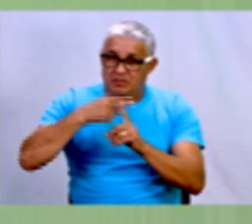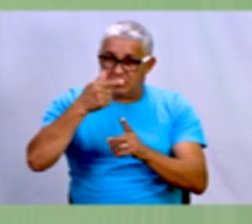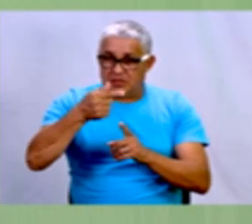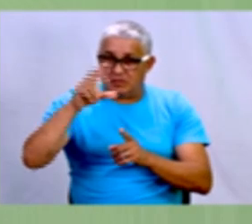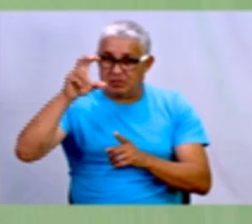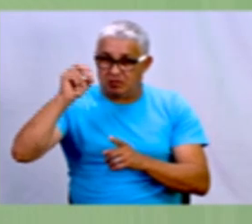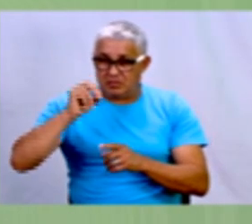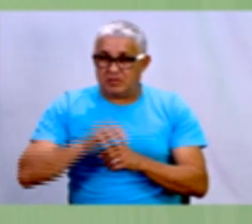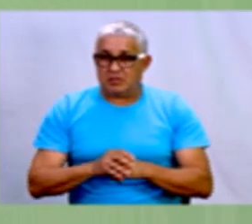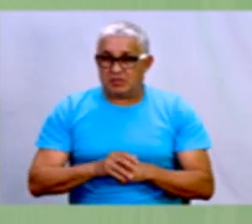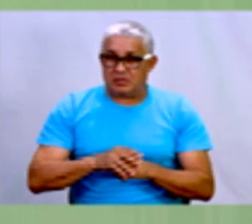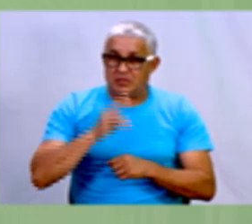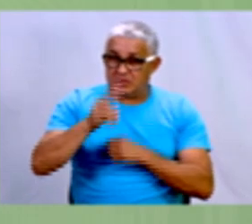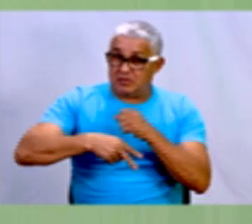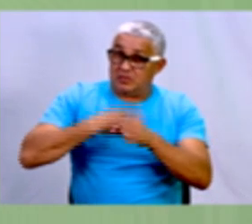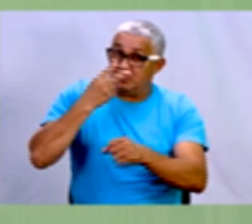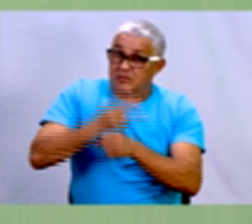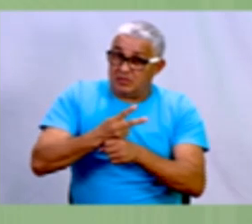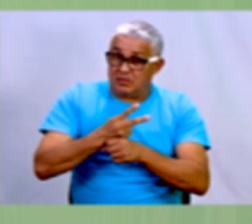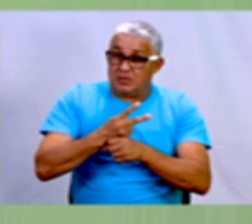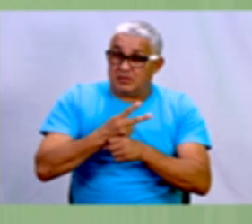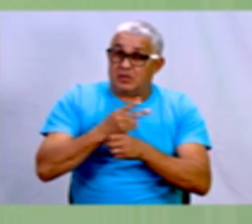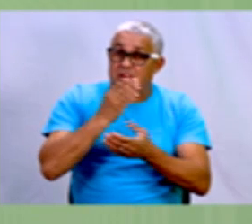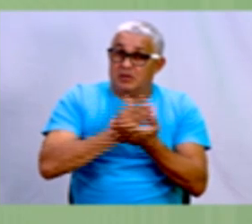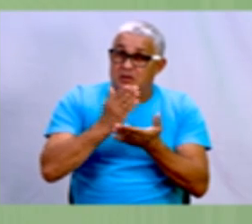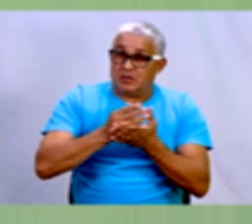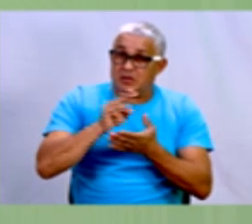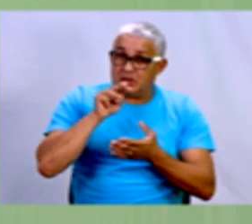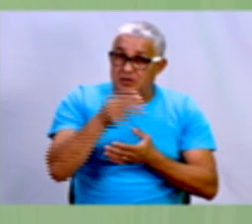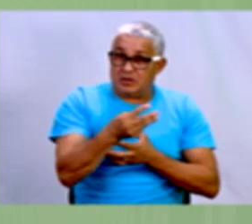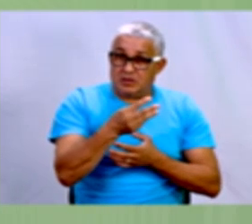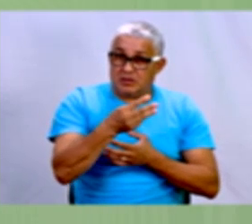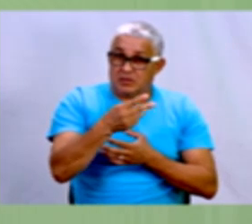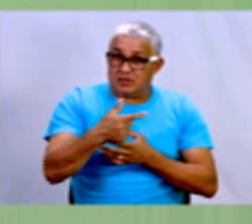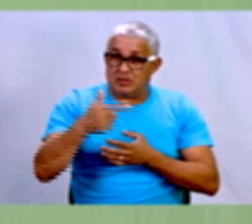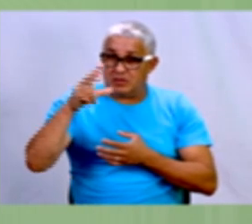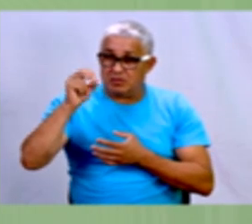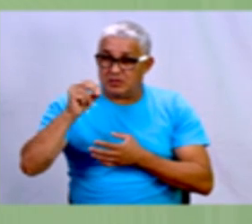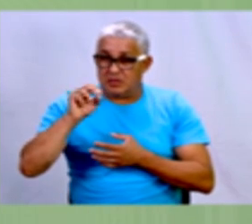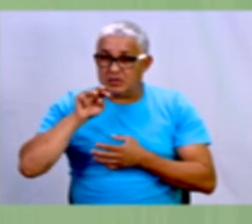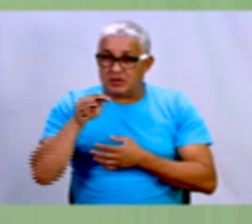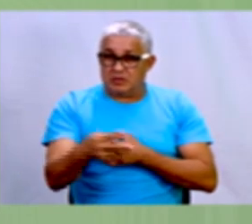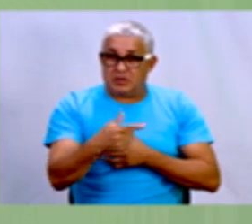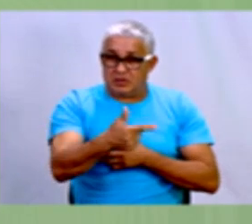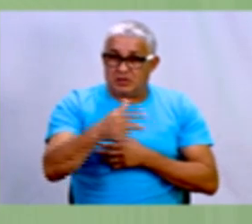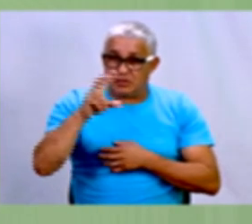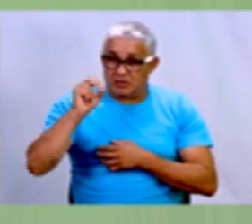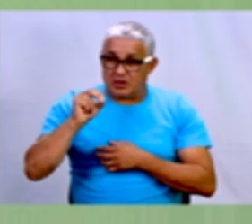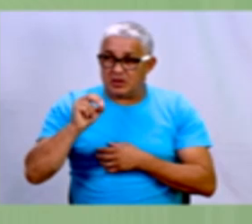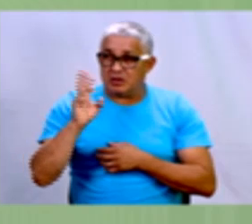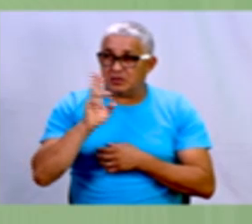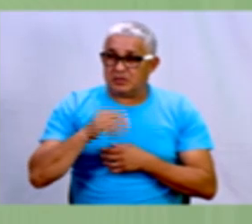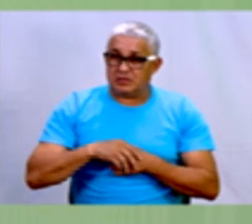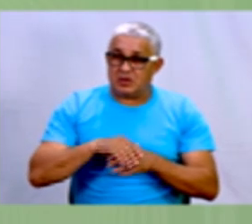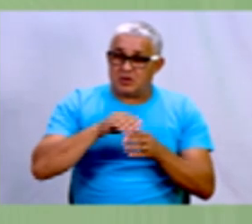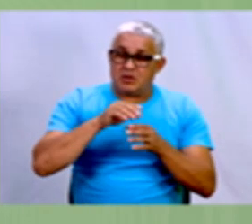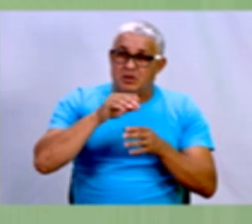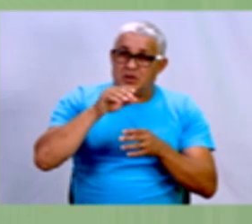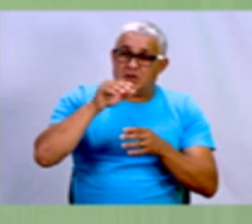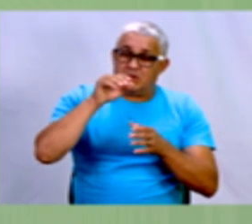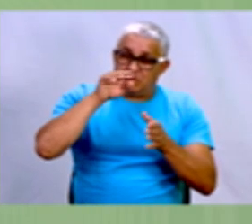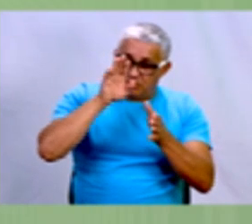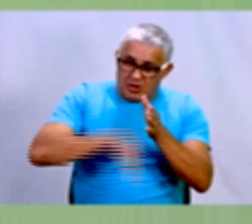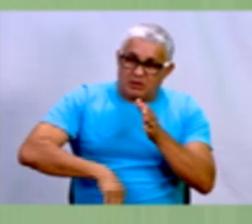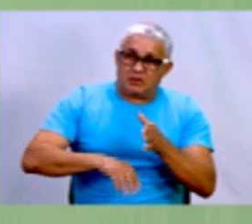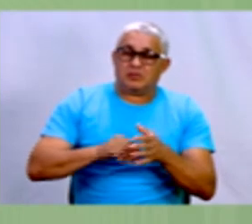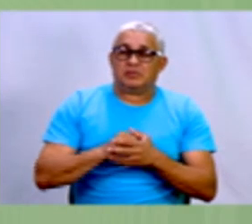750. No segundo ano, a minha parcela já vai ser 3.250. Eu vou amortizar mais 2.500 então.